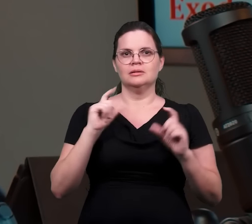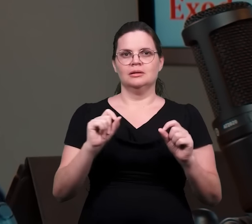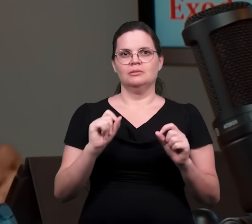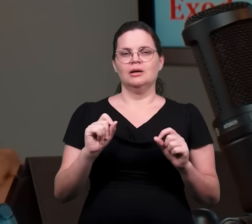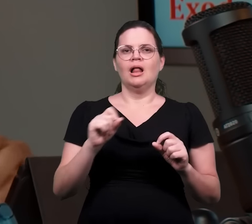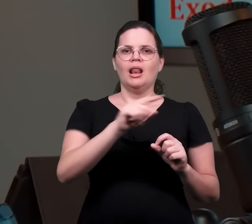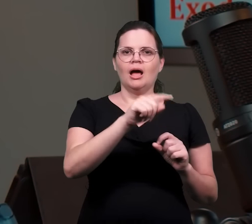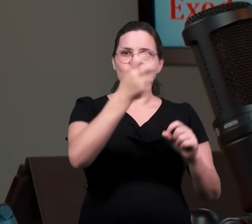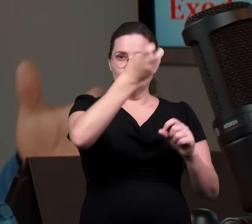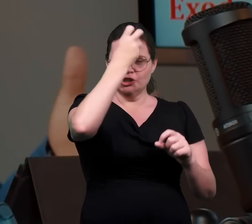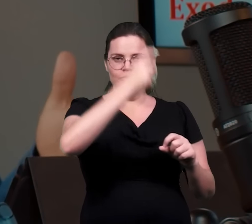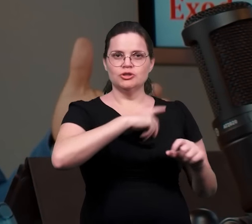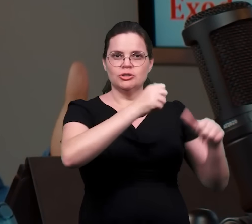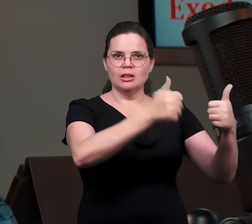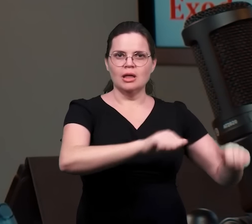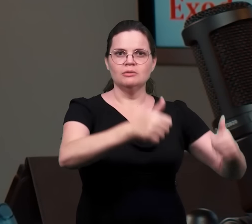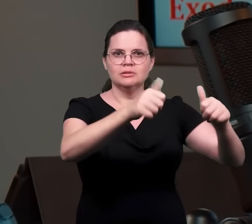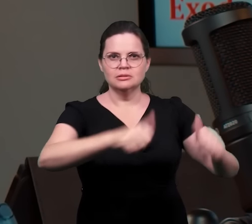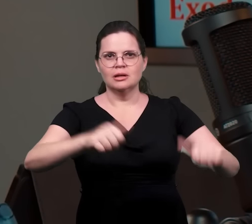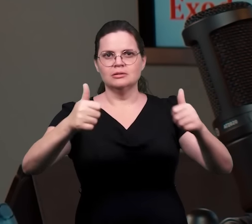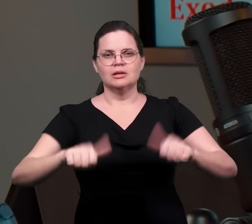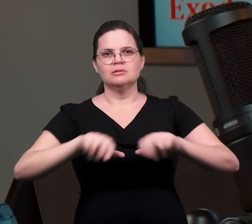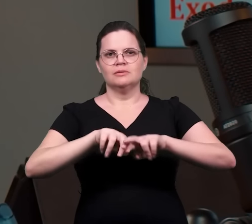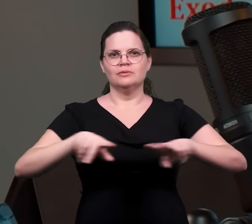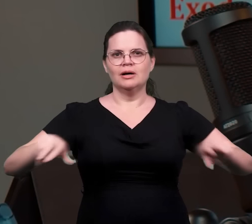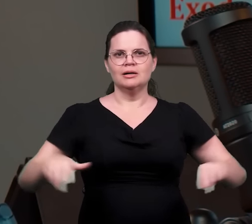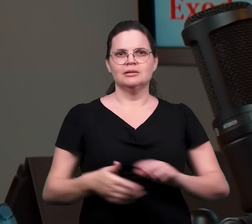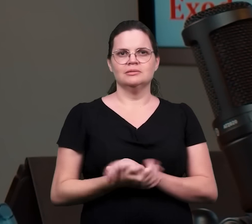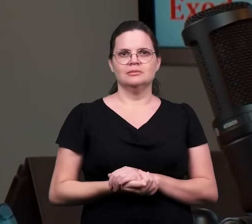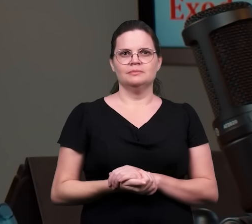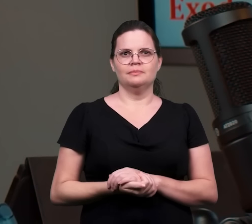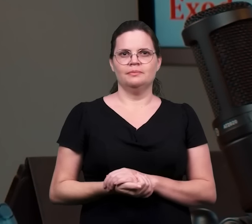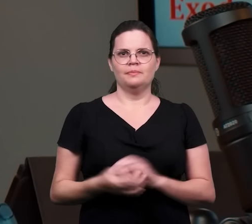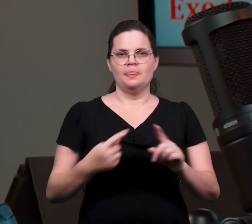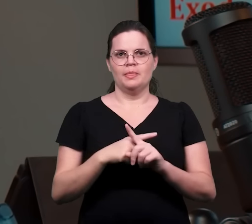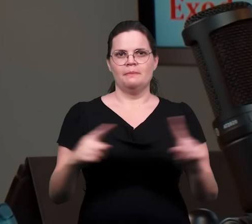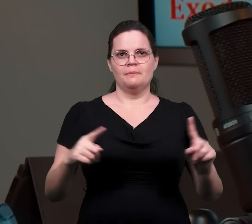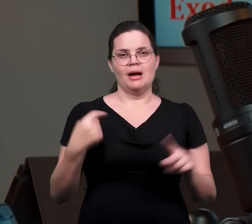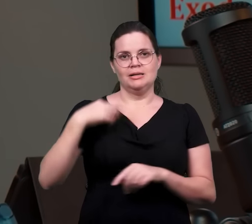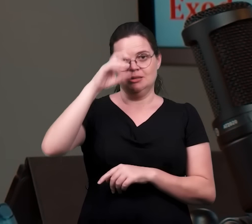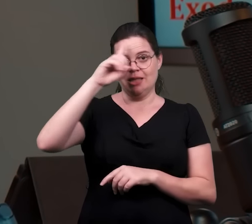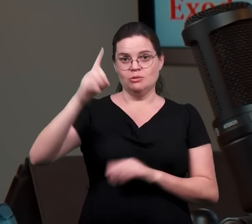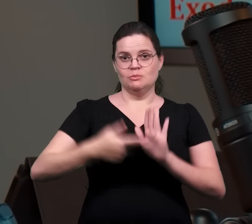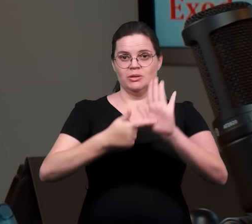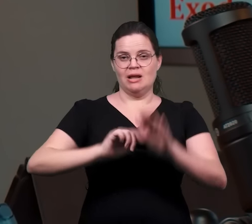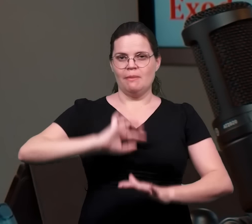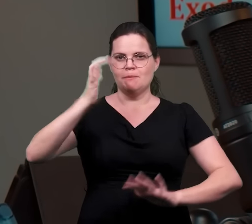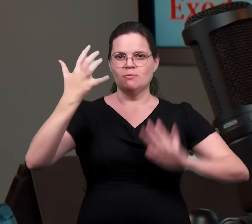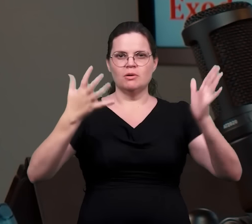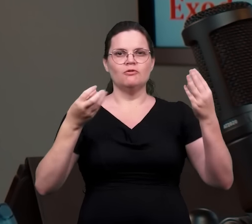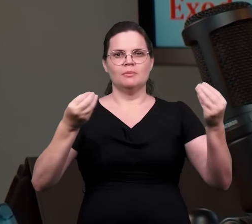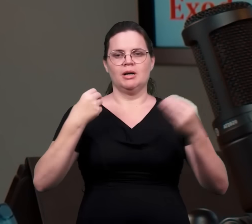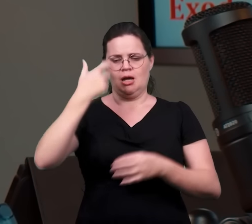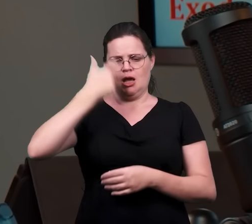havia muitos deuses, né? Inclusive o rio Nilo era considerado um deus. Mas com os sinais, Deus queria mostrar que